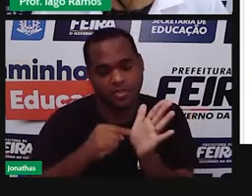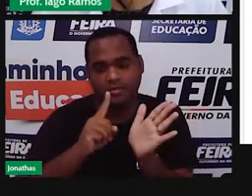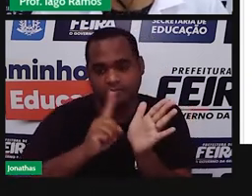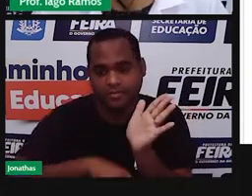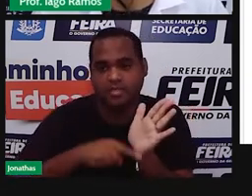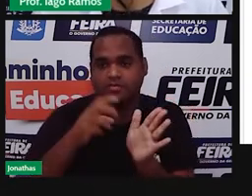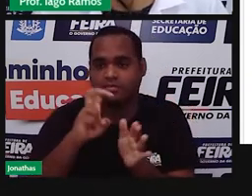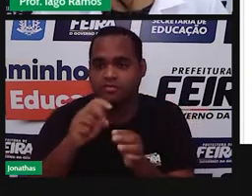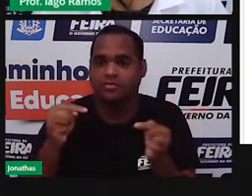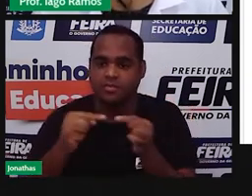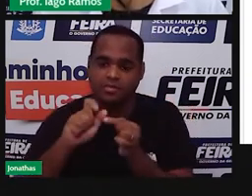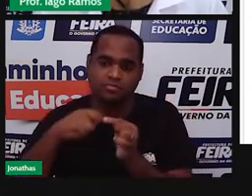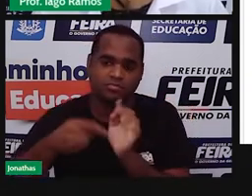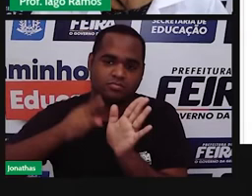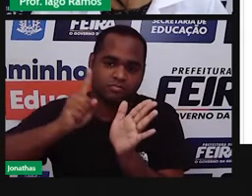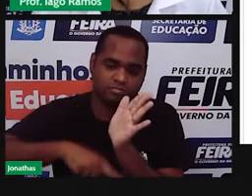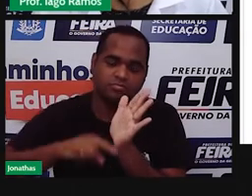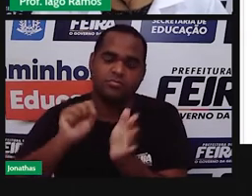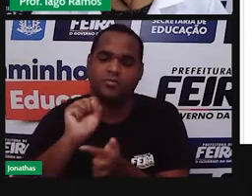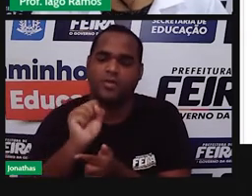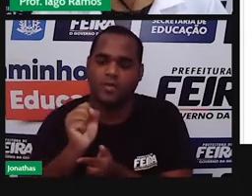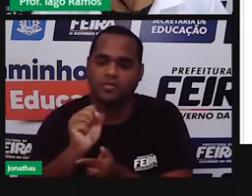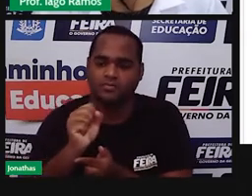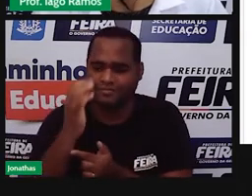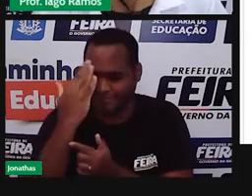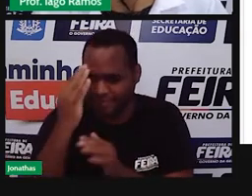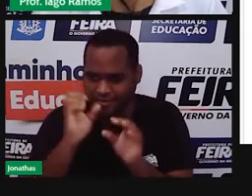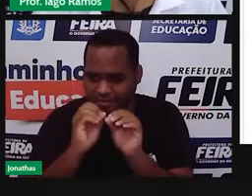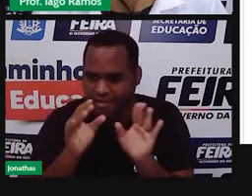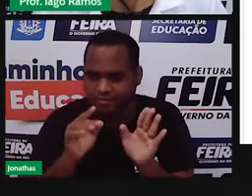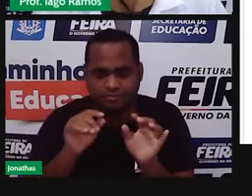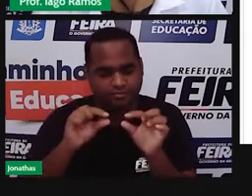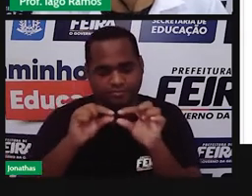5, dá menos 8. Bora escrever isso?